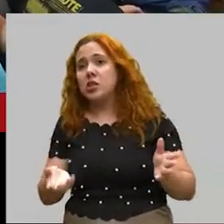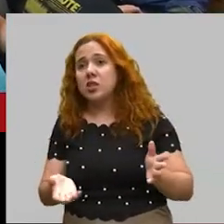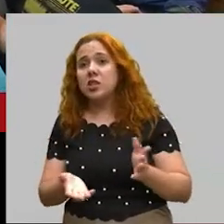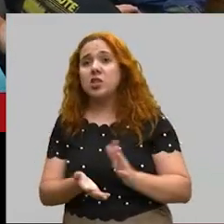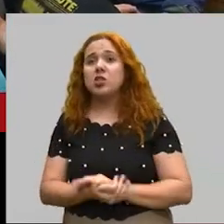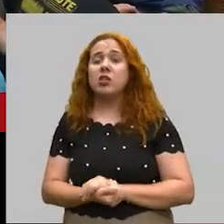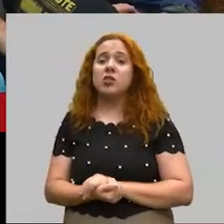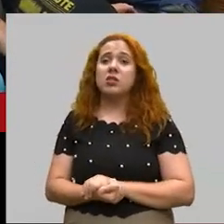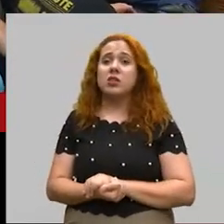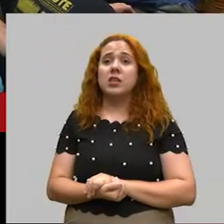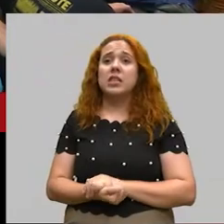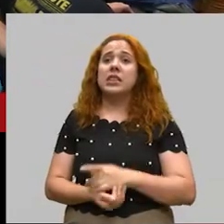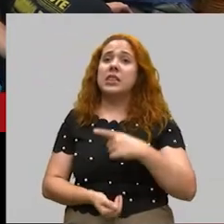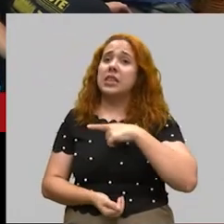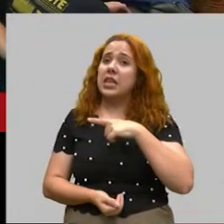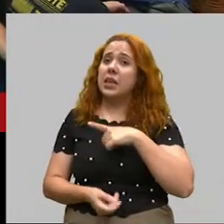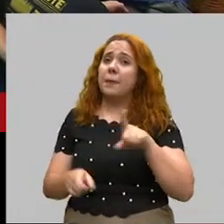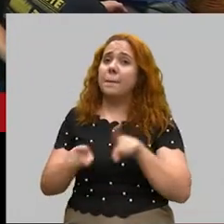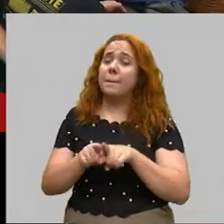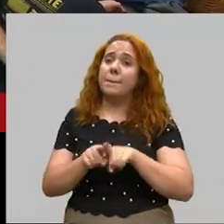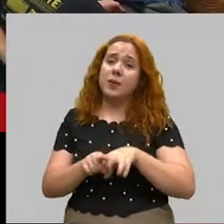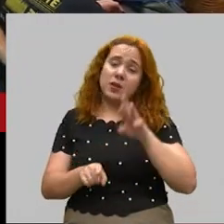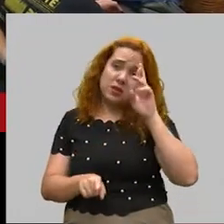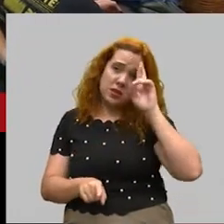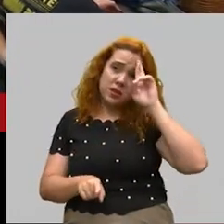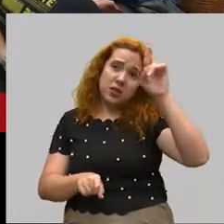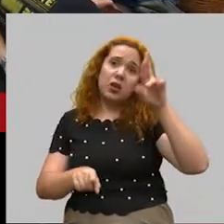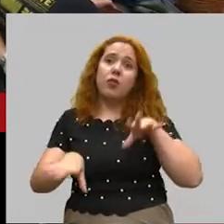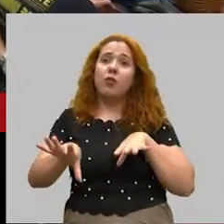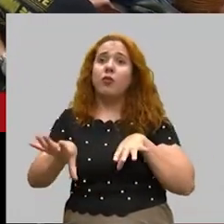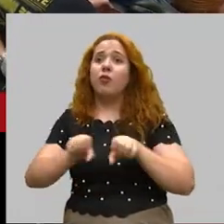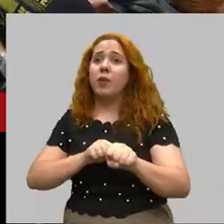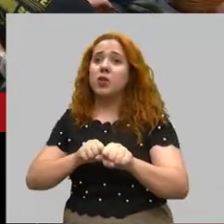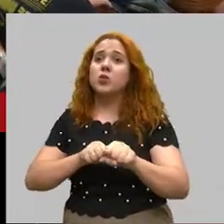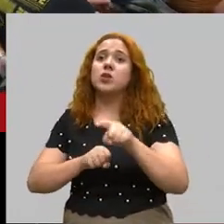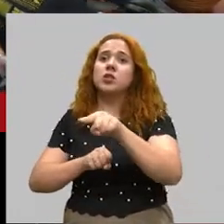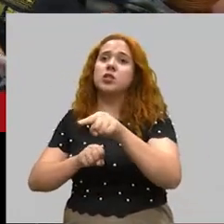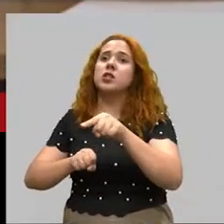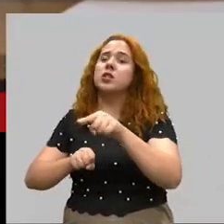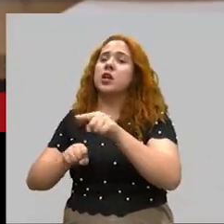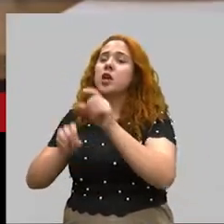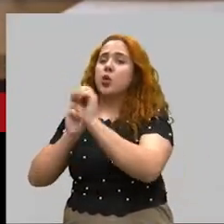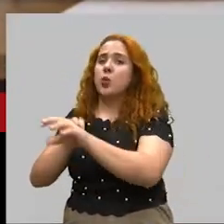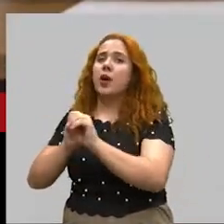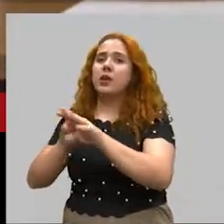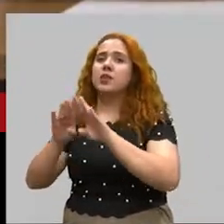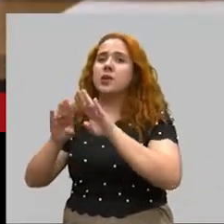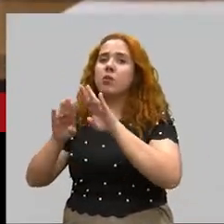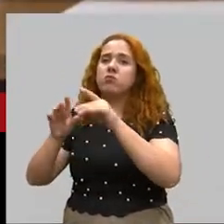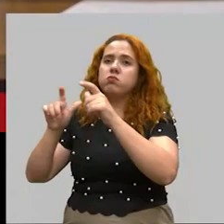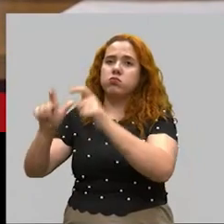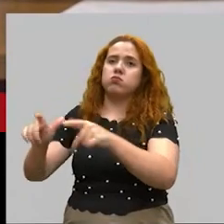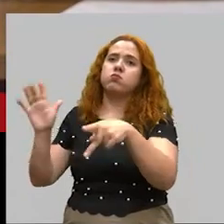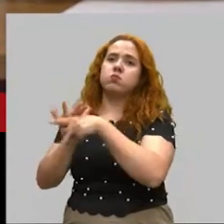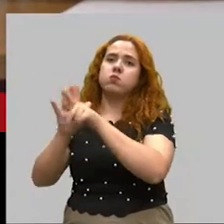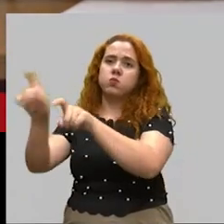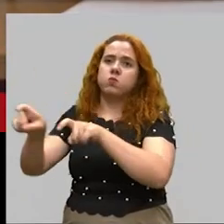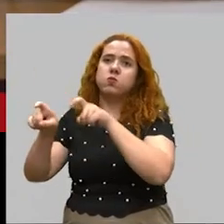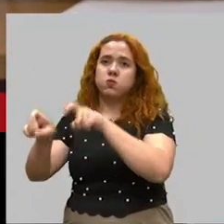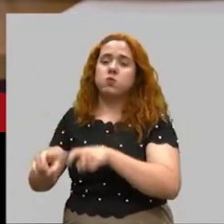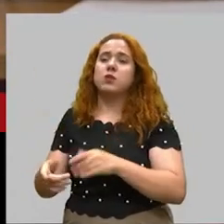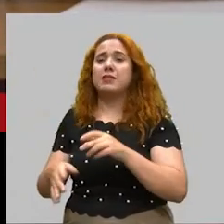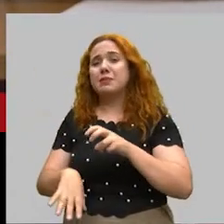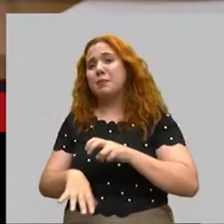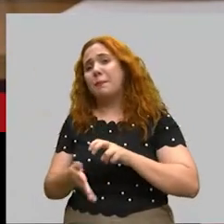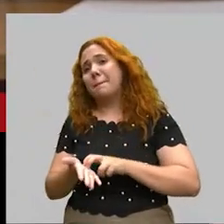também a os representantes das licenciatura em educação do campo então nós desde da parte da manhã a gente vem